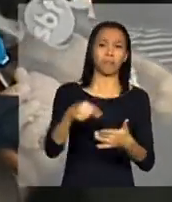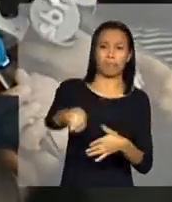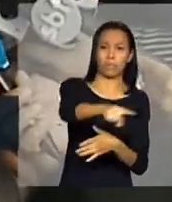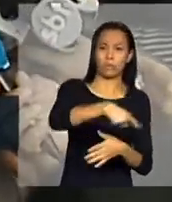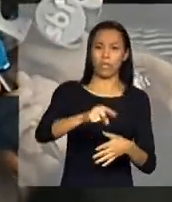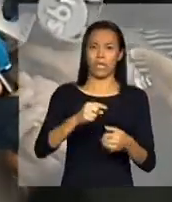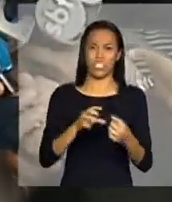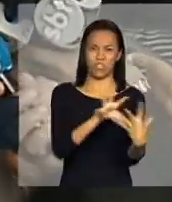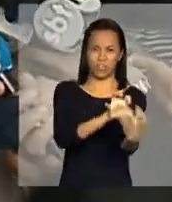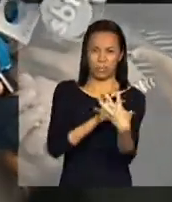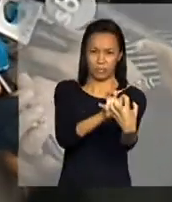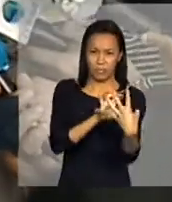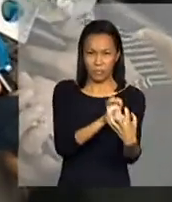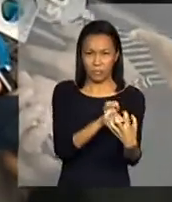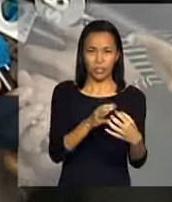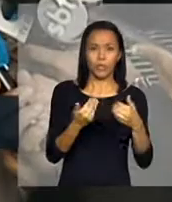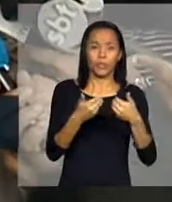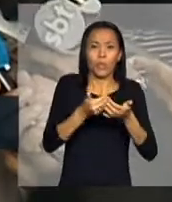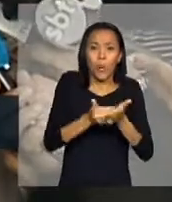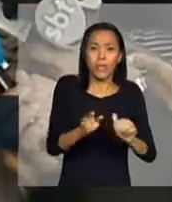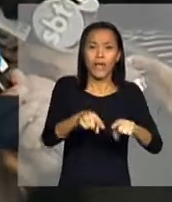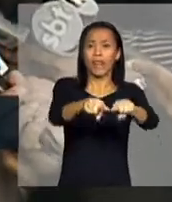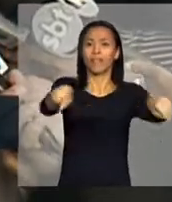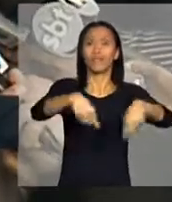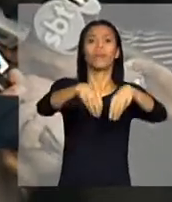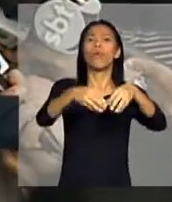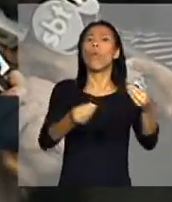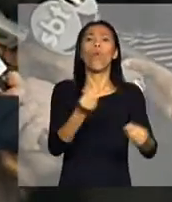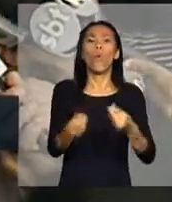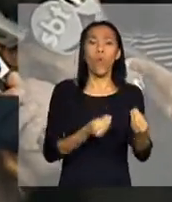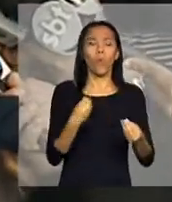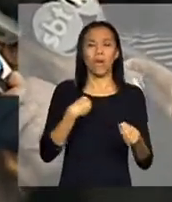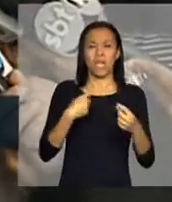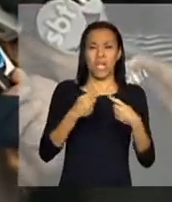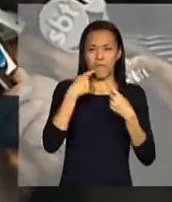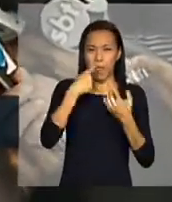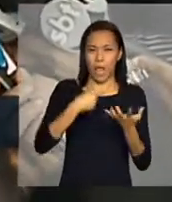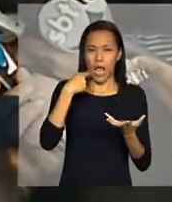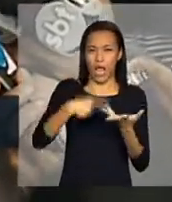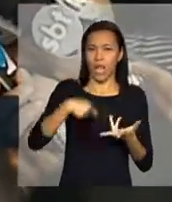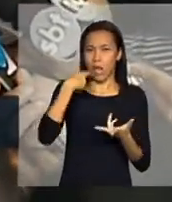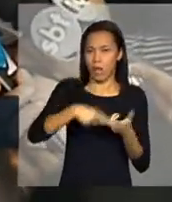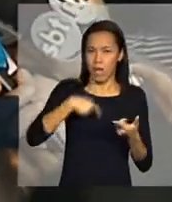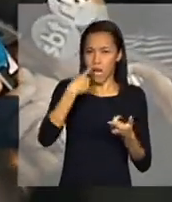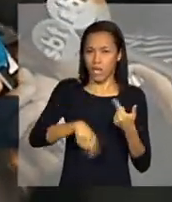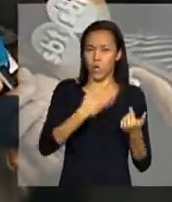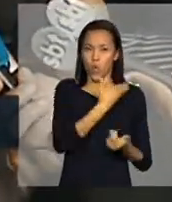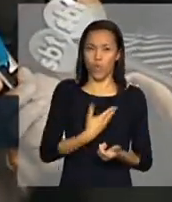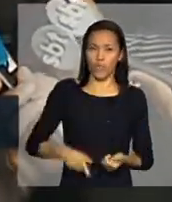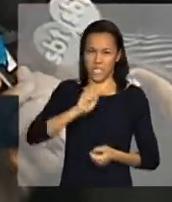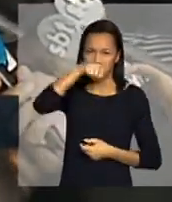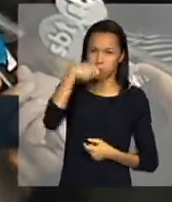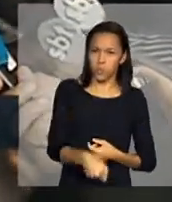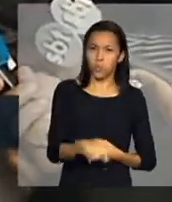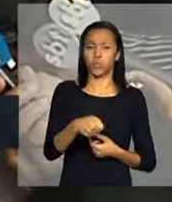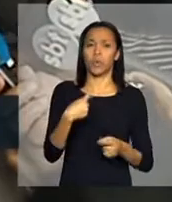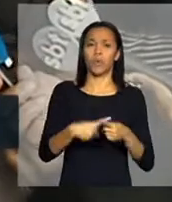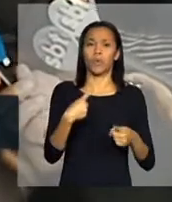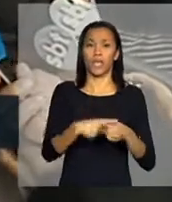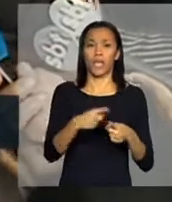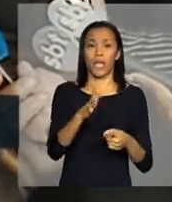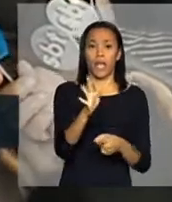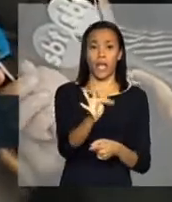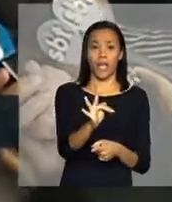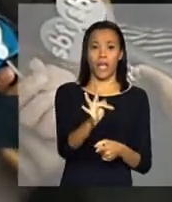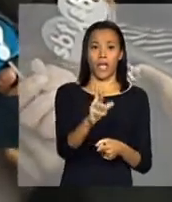risco de acirramento da tensão na região. Como é que o senhor vê as críticas que vêm sendo feitas de que o governo estaria sendo autoritário a permitir a presença da Força Nacional nessas